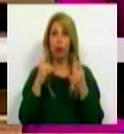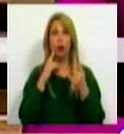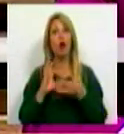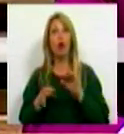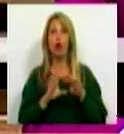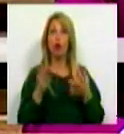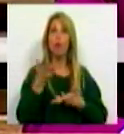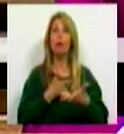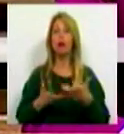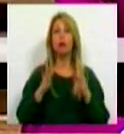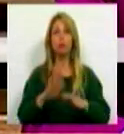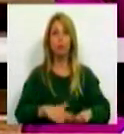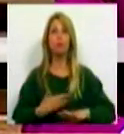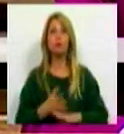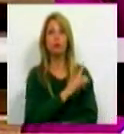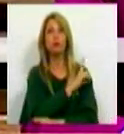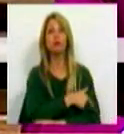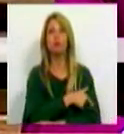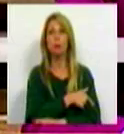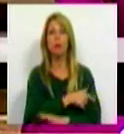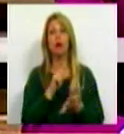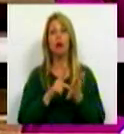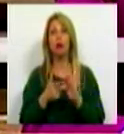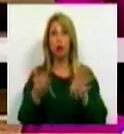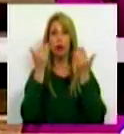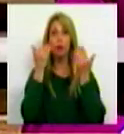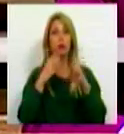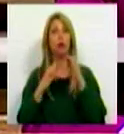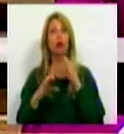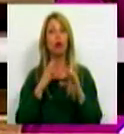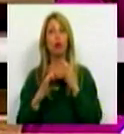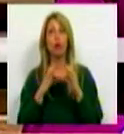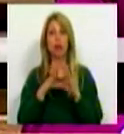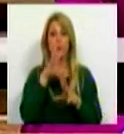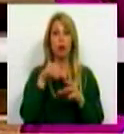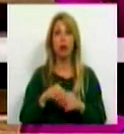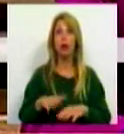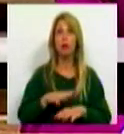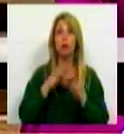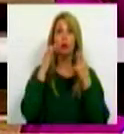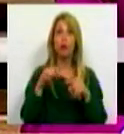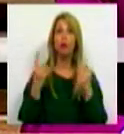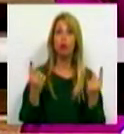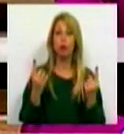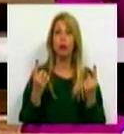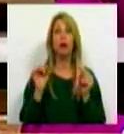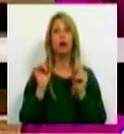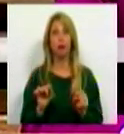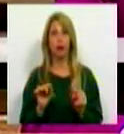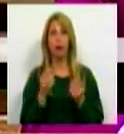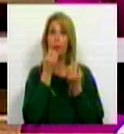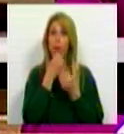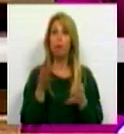precisamos também de reforçar as nossas competências em tecnologias de informação e comunicação dentro da administração pública. Ela